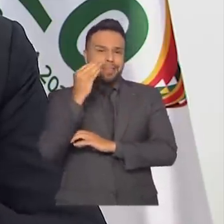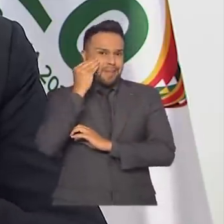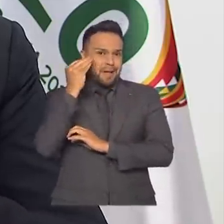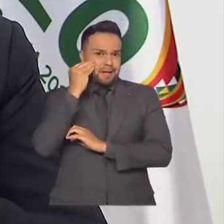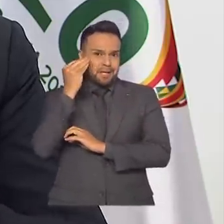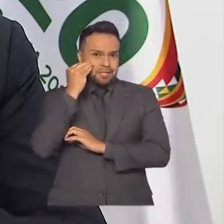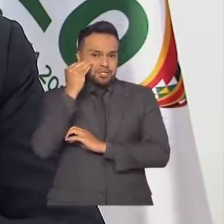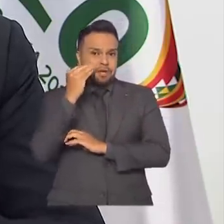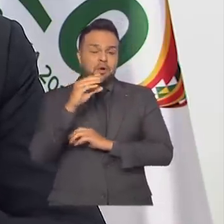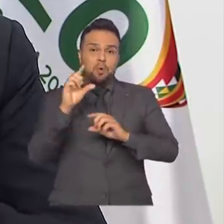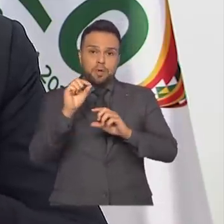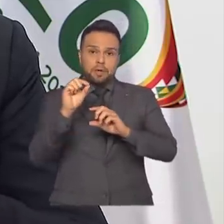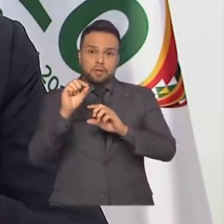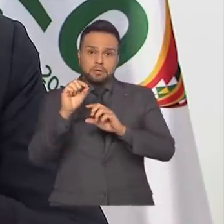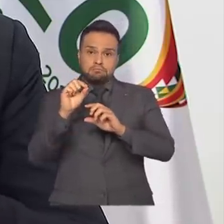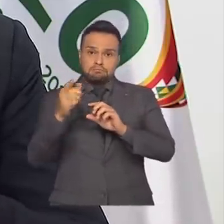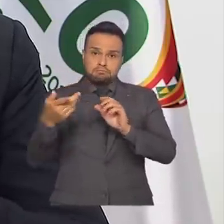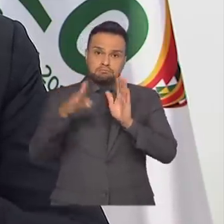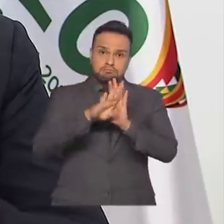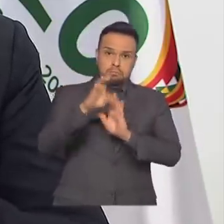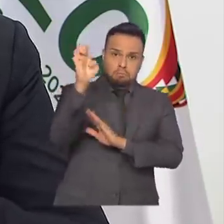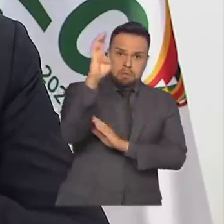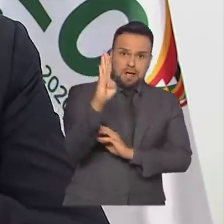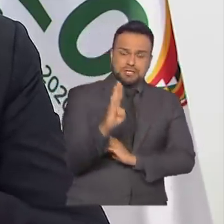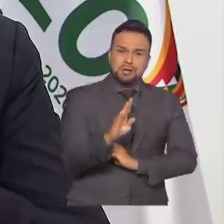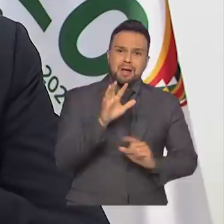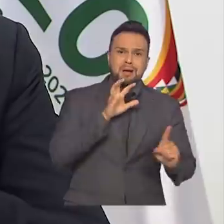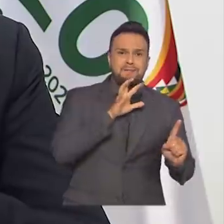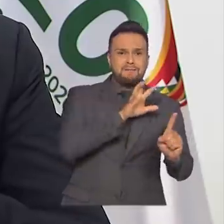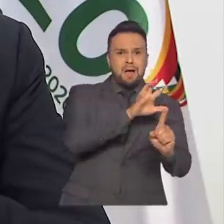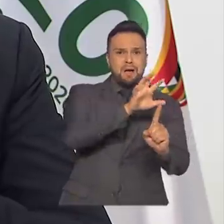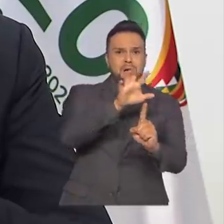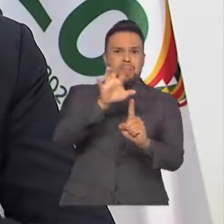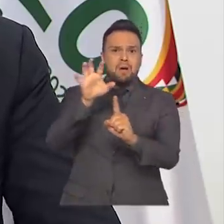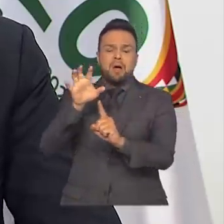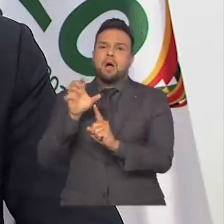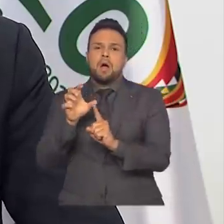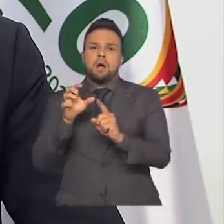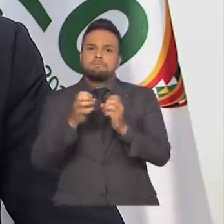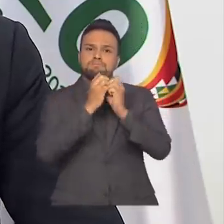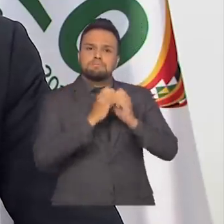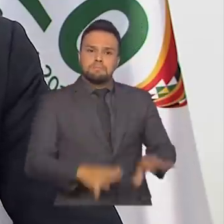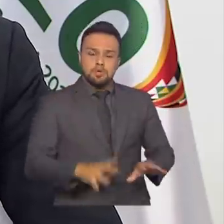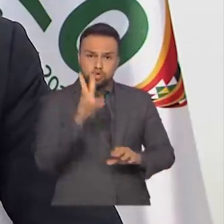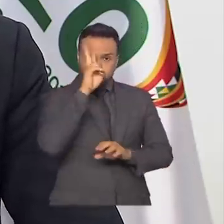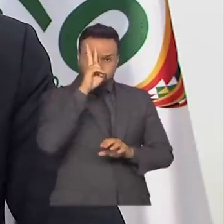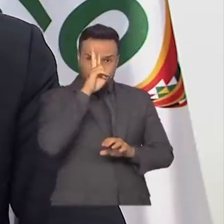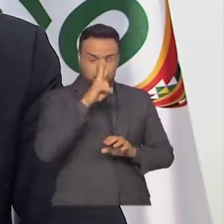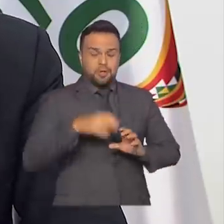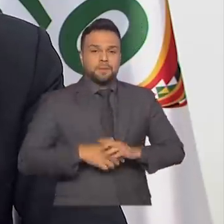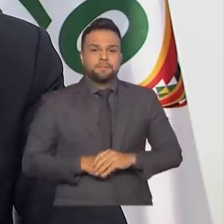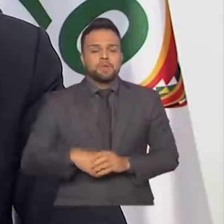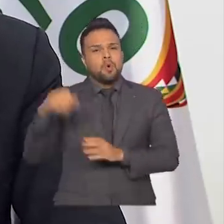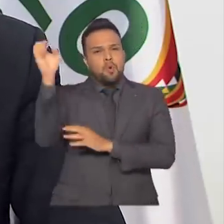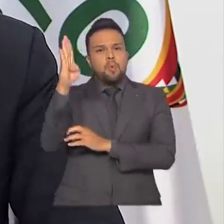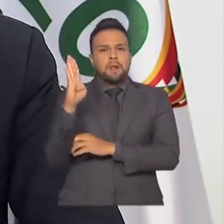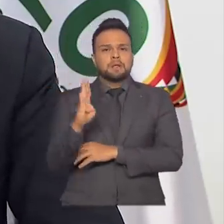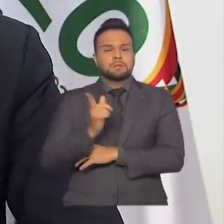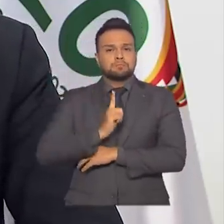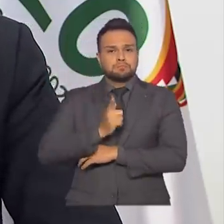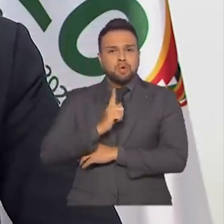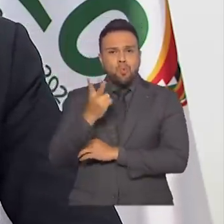tentativas de importar para o nosso território tensões alheias à nossa história. O Brasil tem uma cultura